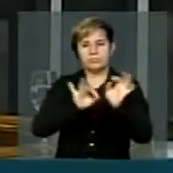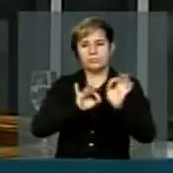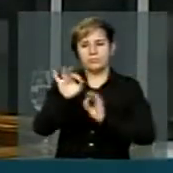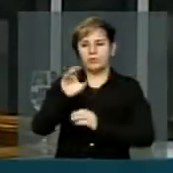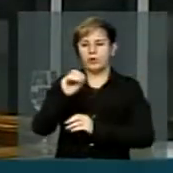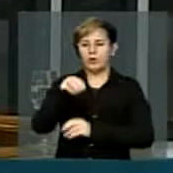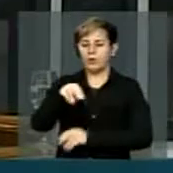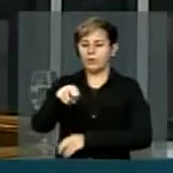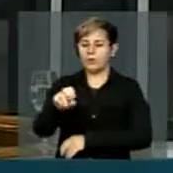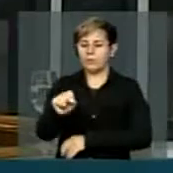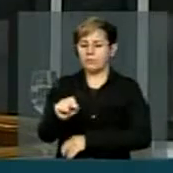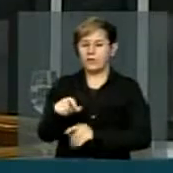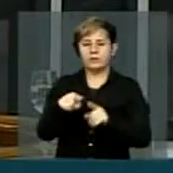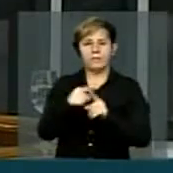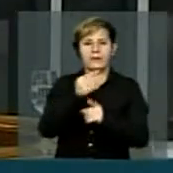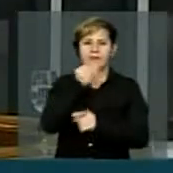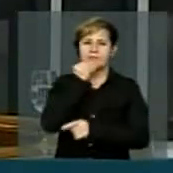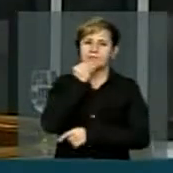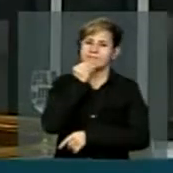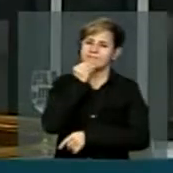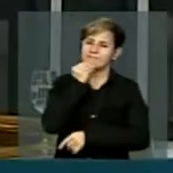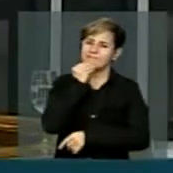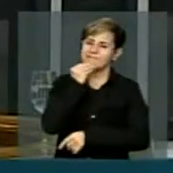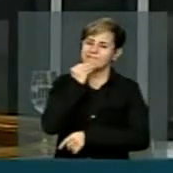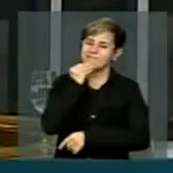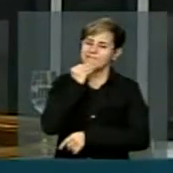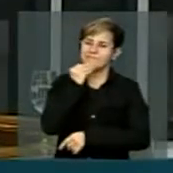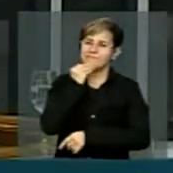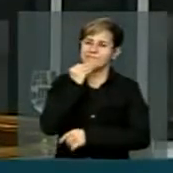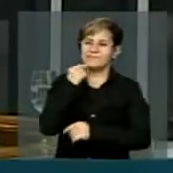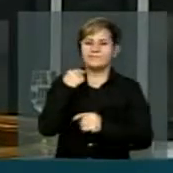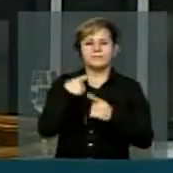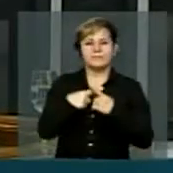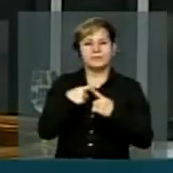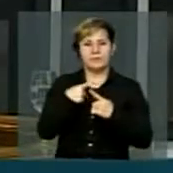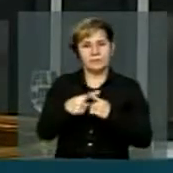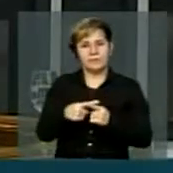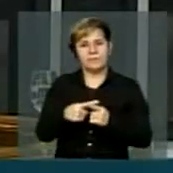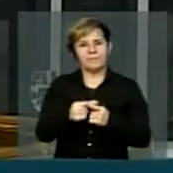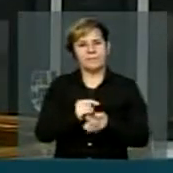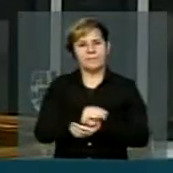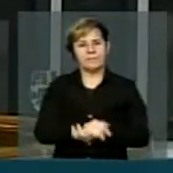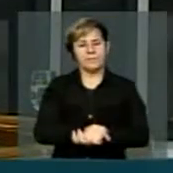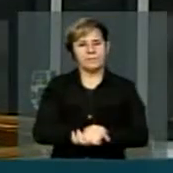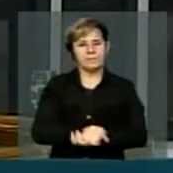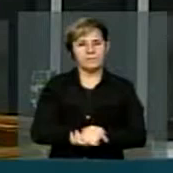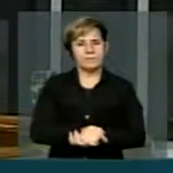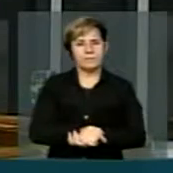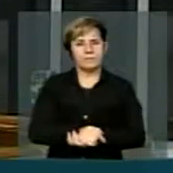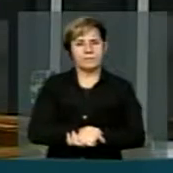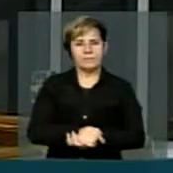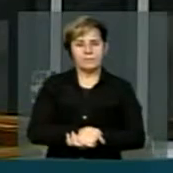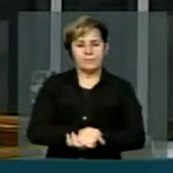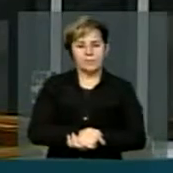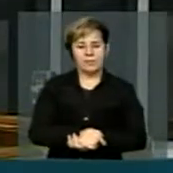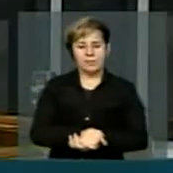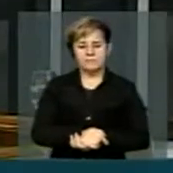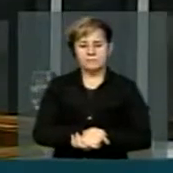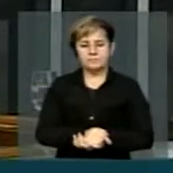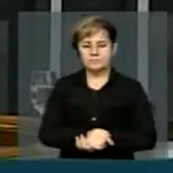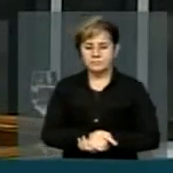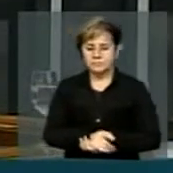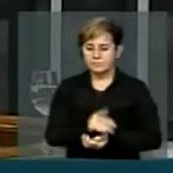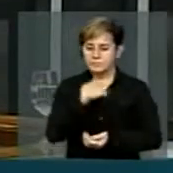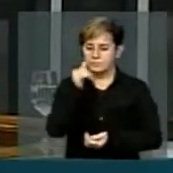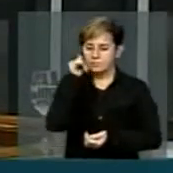Mundial de Saúde, mas ainda insuficientes, porque eu acho, meu caro deputado Amaury, que enquanto morrer